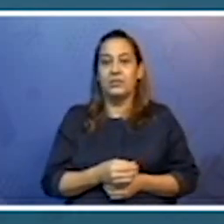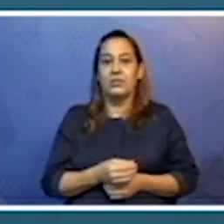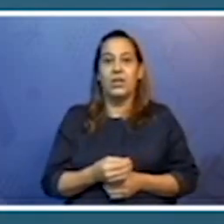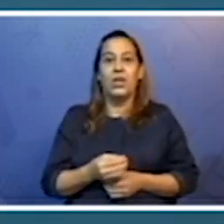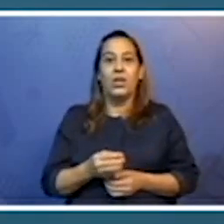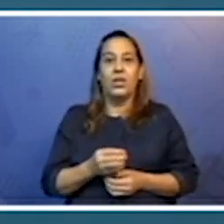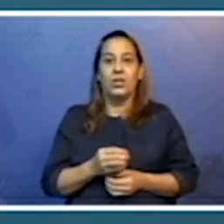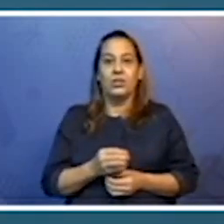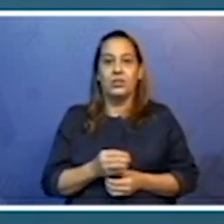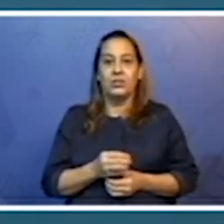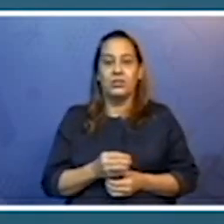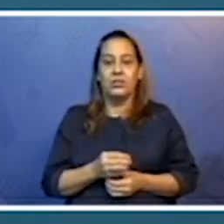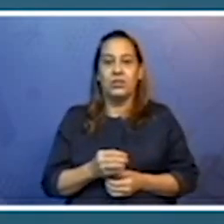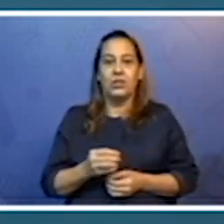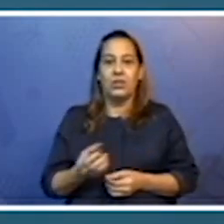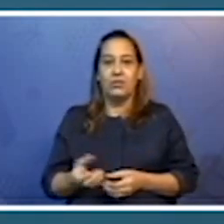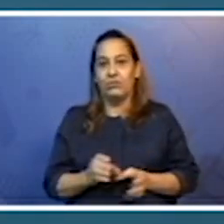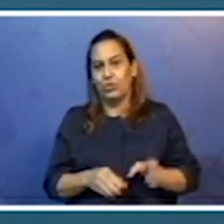aqui.